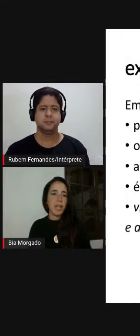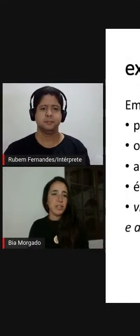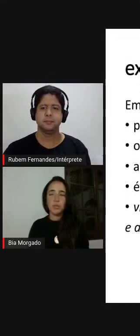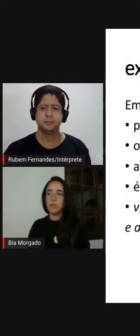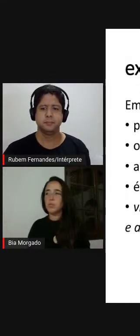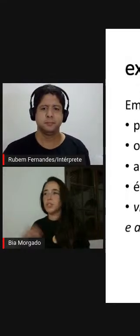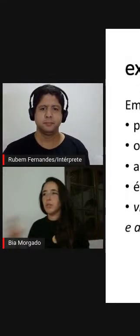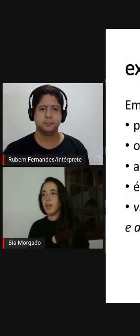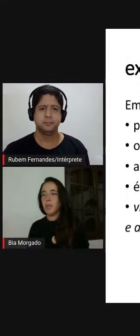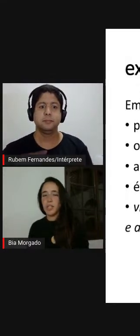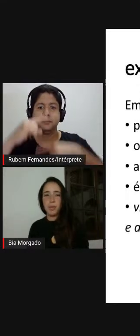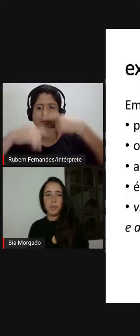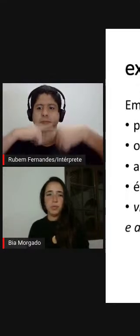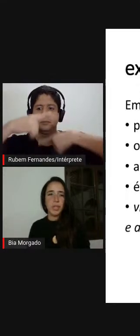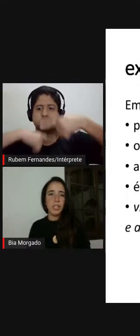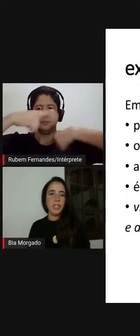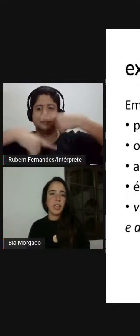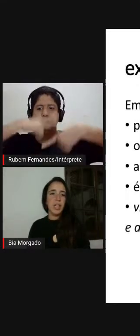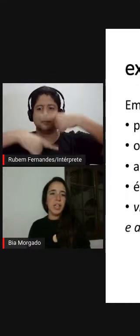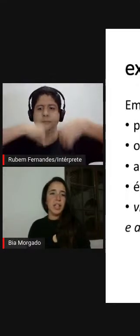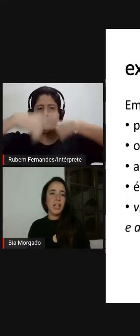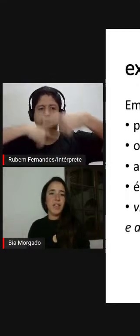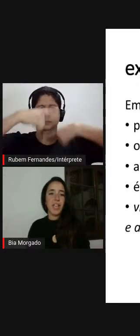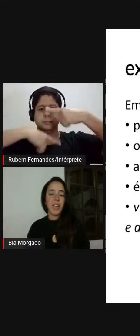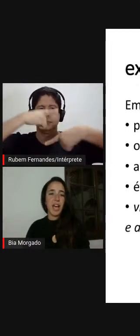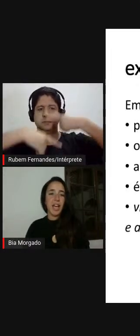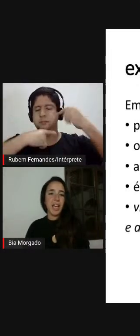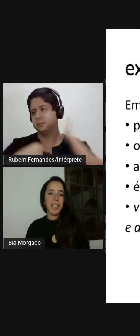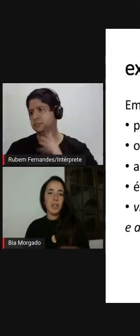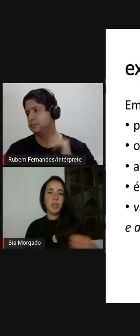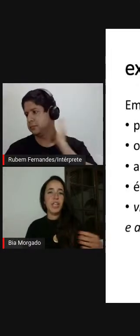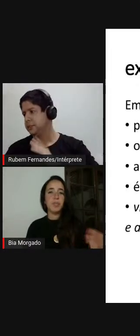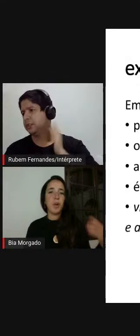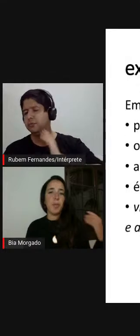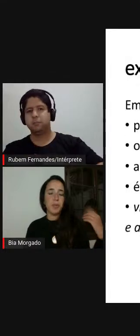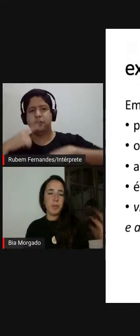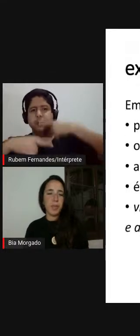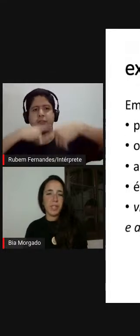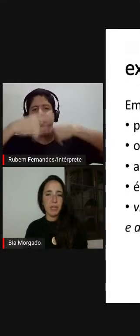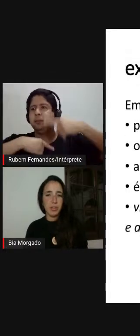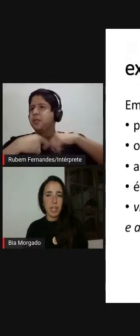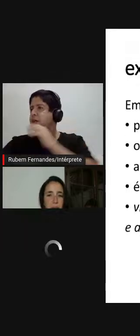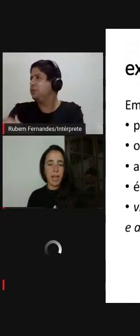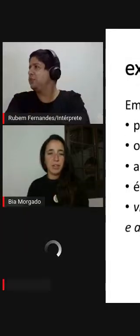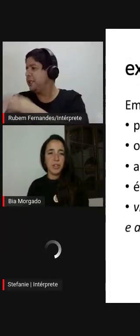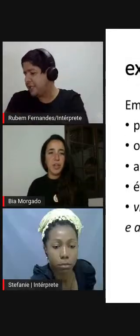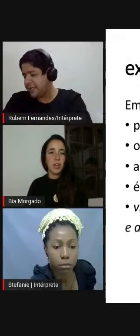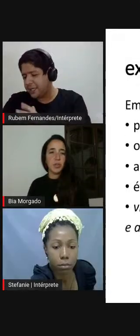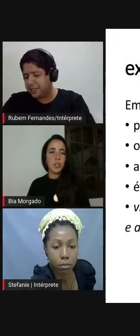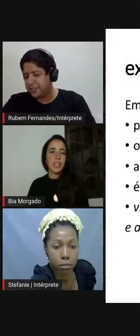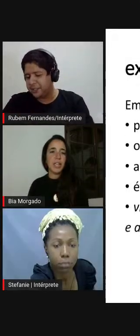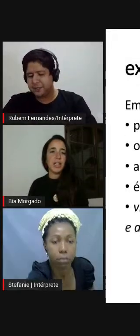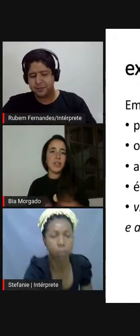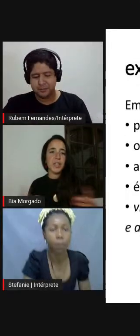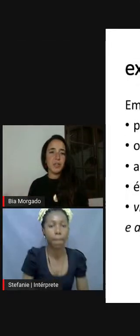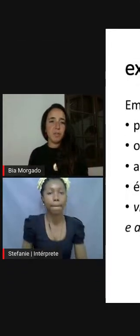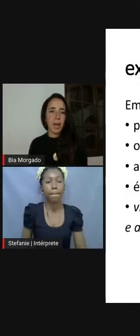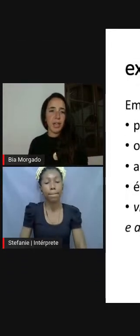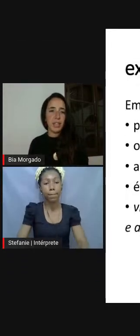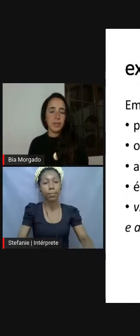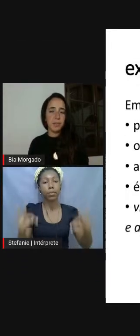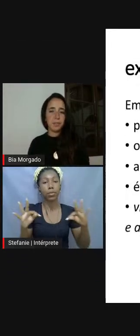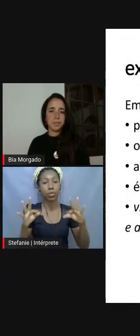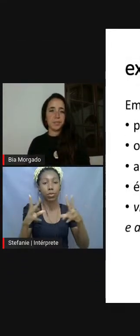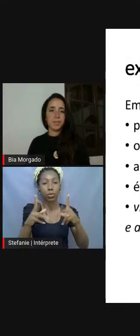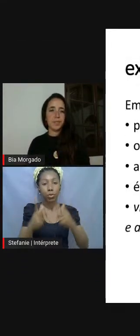não eram mais esculturas, não eram mais pinturas, ele vai criar categorias próprias para pensar seus trabalhos e todas elas faziam